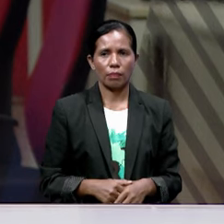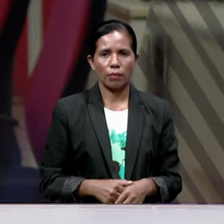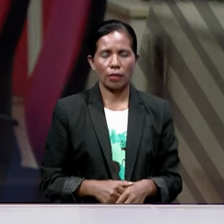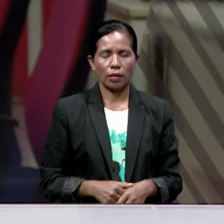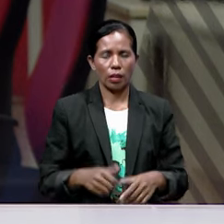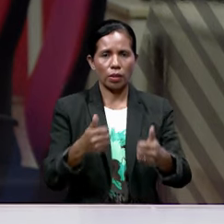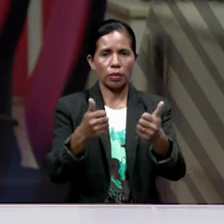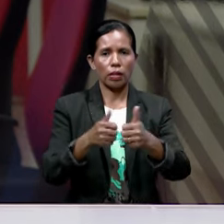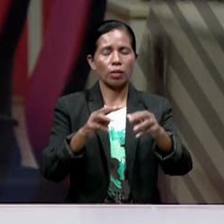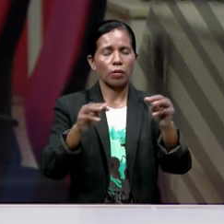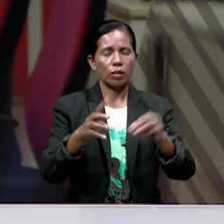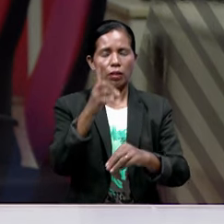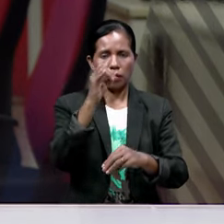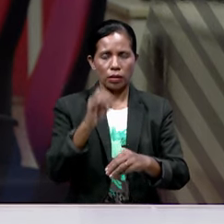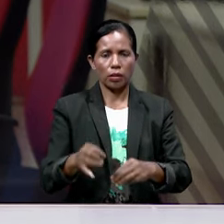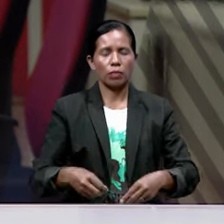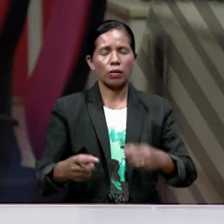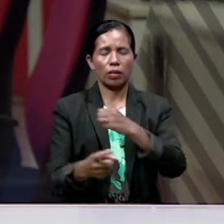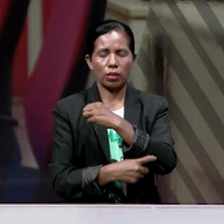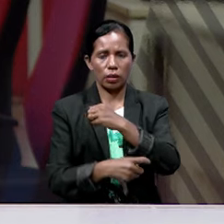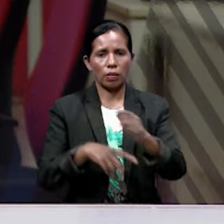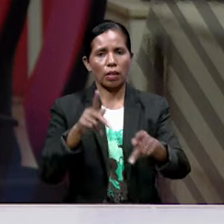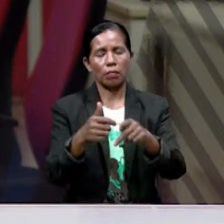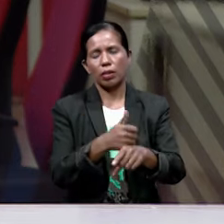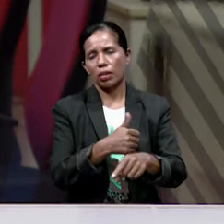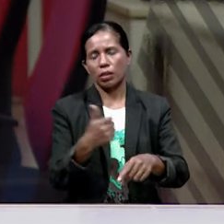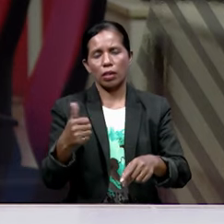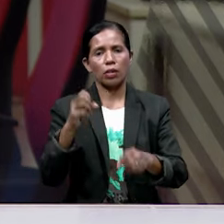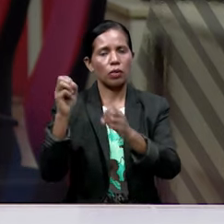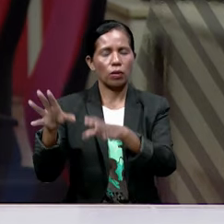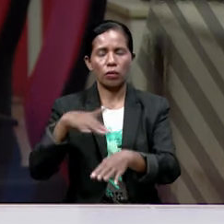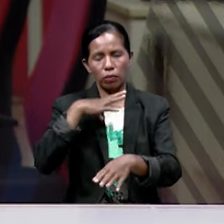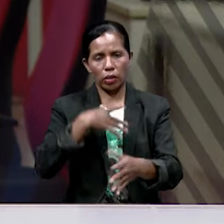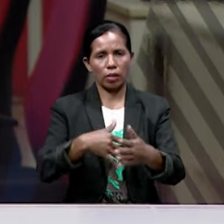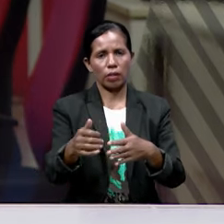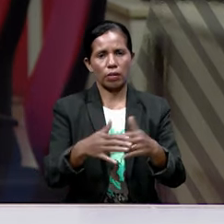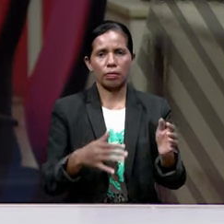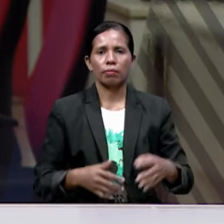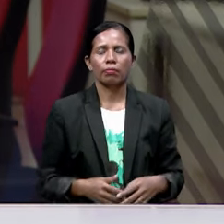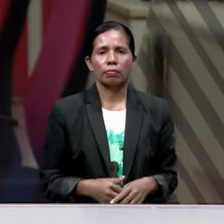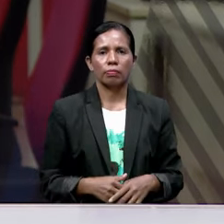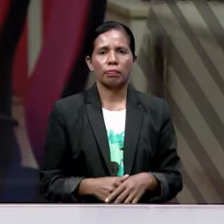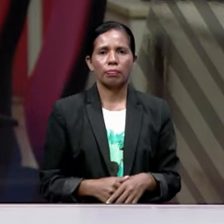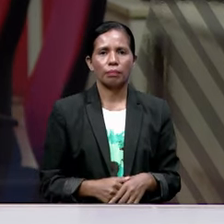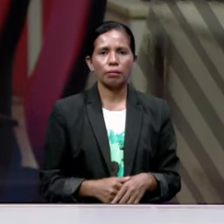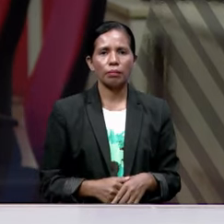Autoridade município de Ilha se aplica a coima para se dar um cira nebe soe lixo arbiro.